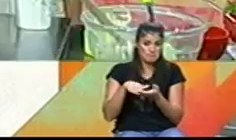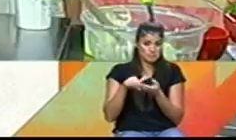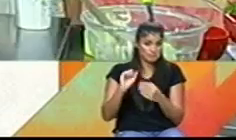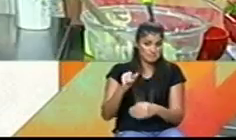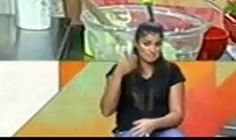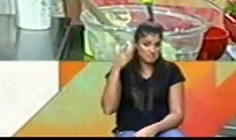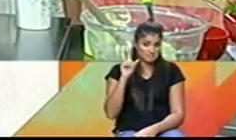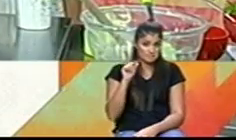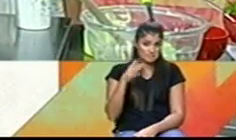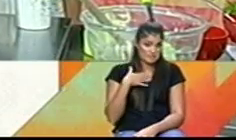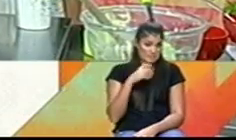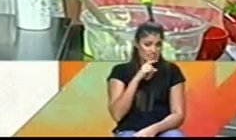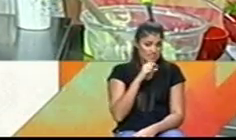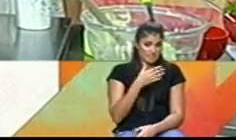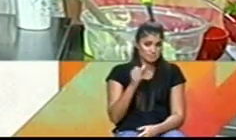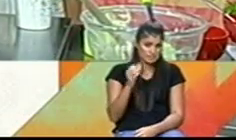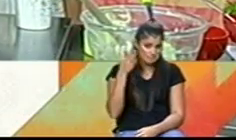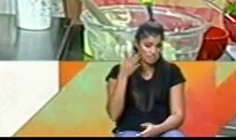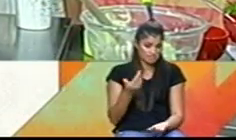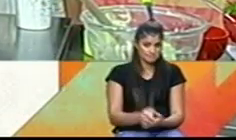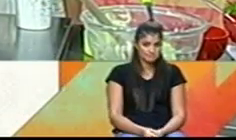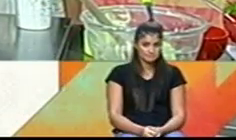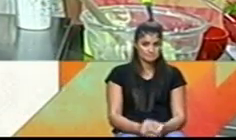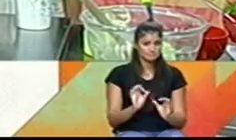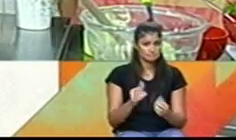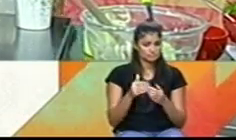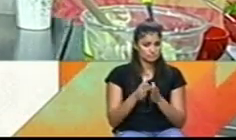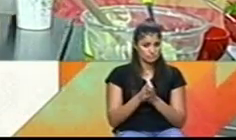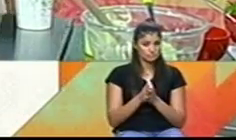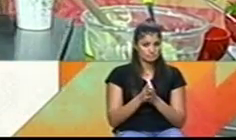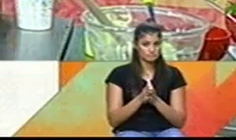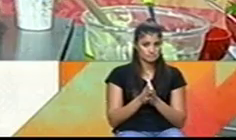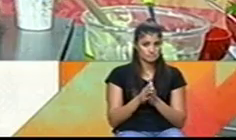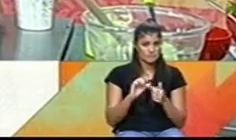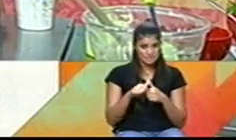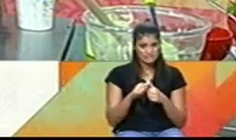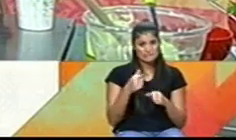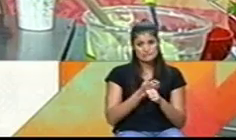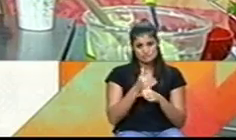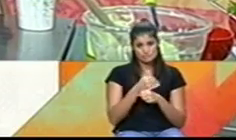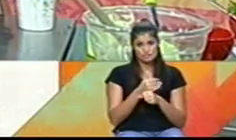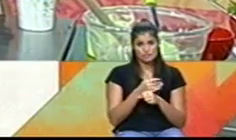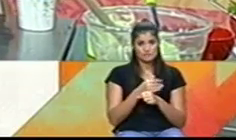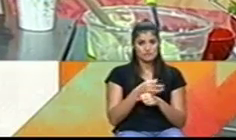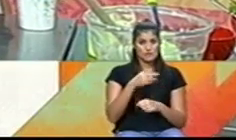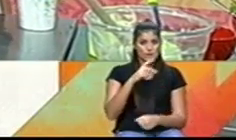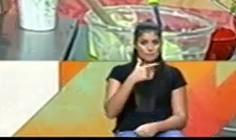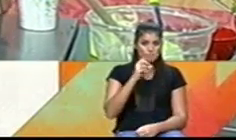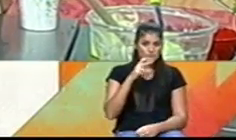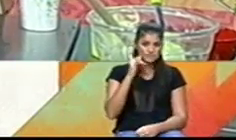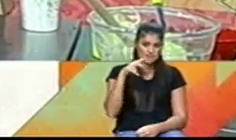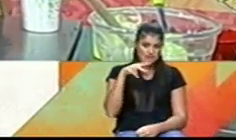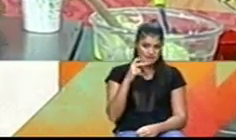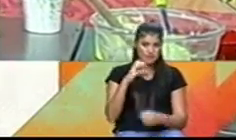prato principal para mim. Acho que sim, então tem tudo. Tem a batata, a cebola, tem a proteína que é o cogumelo e ainda